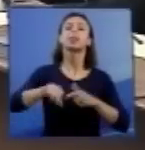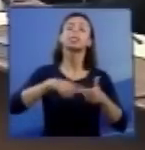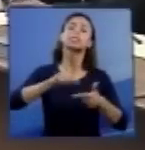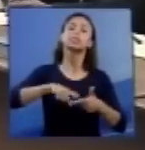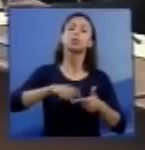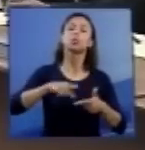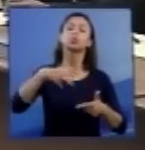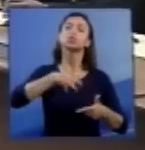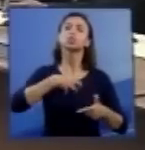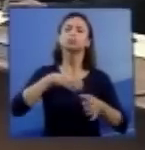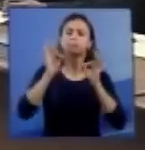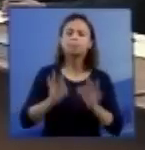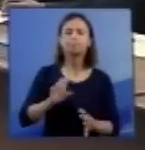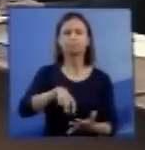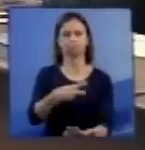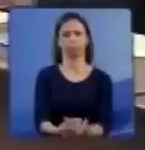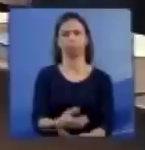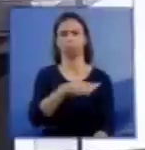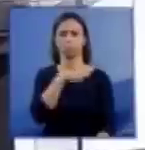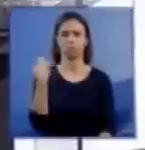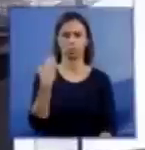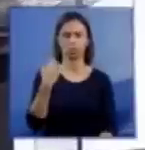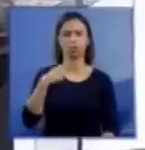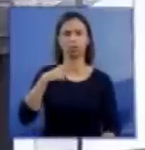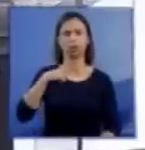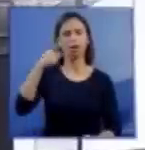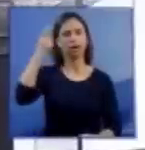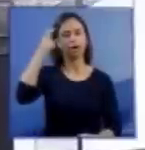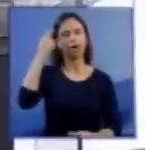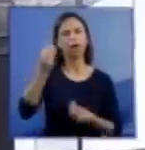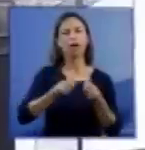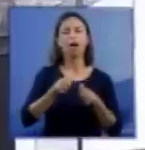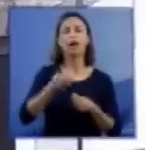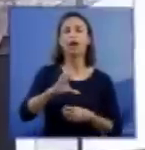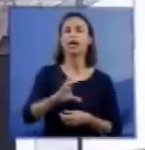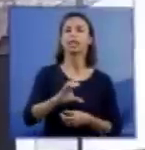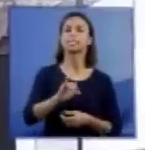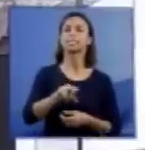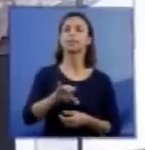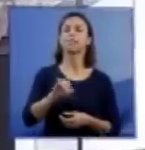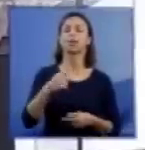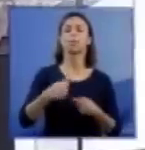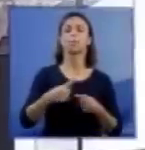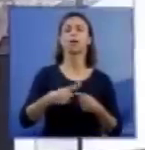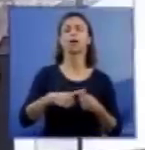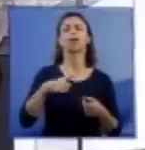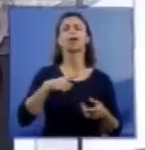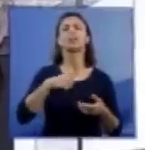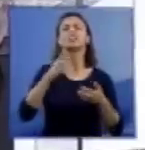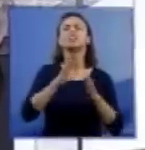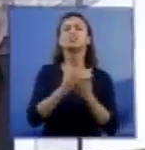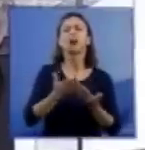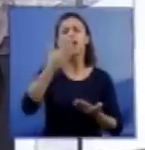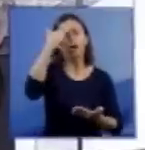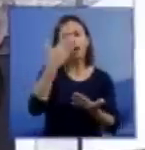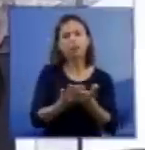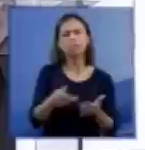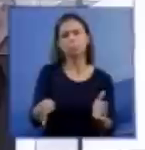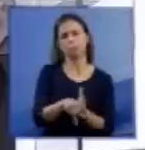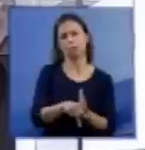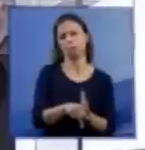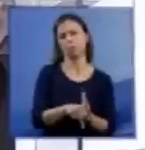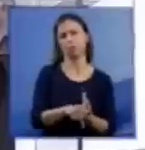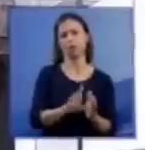encefálica que é o critério que também adotado pela doutrina da igreja católica que exatamente